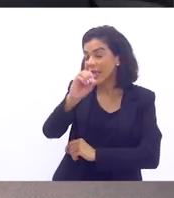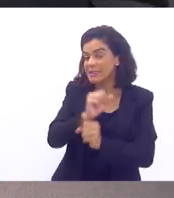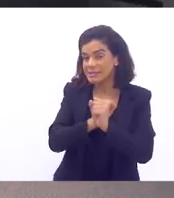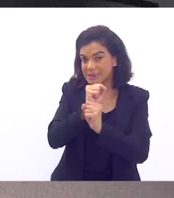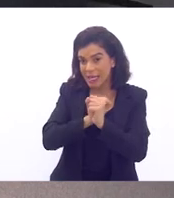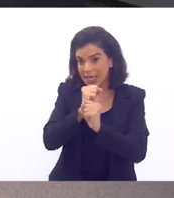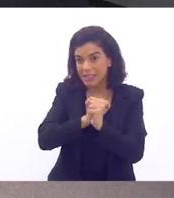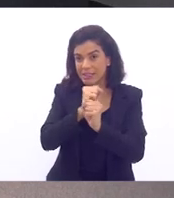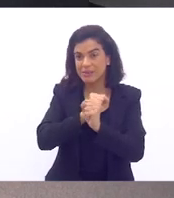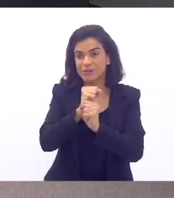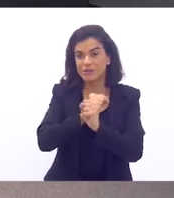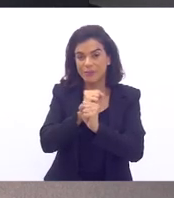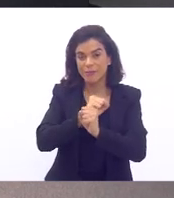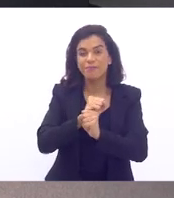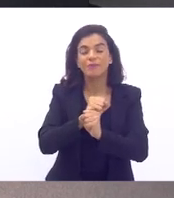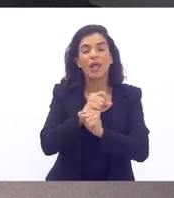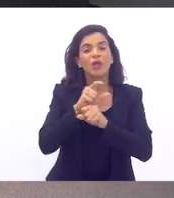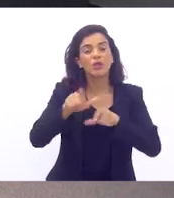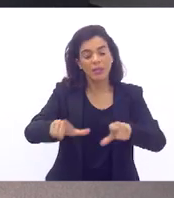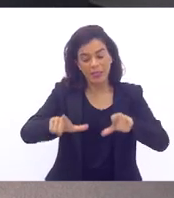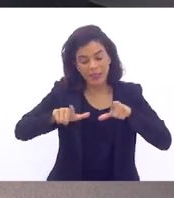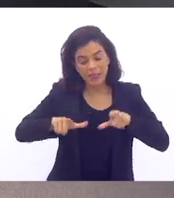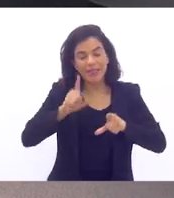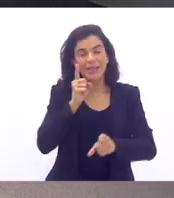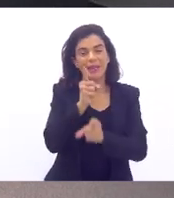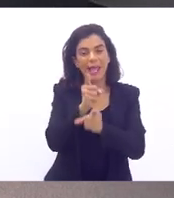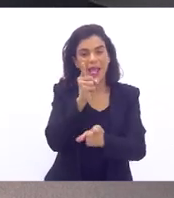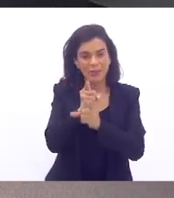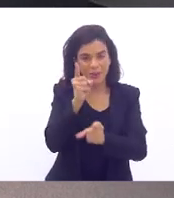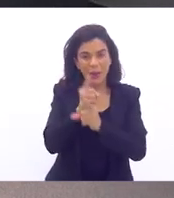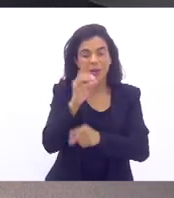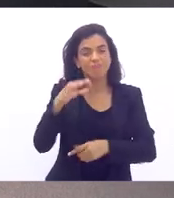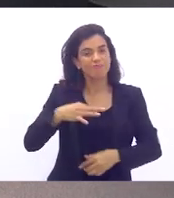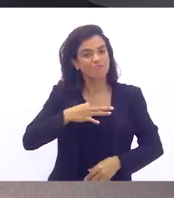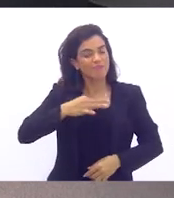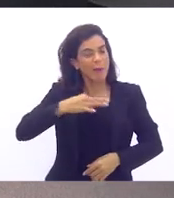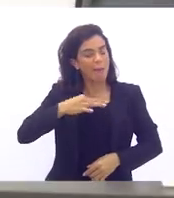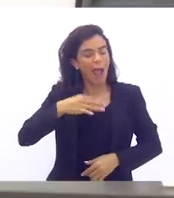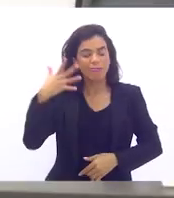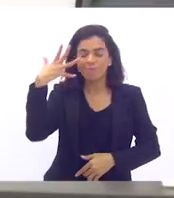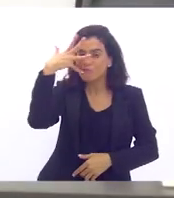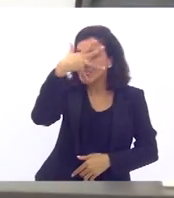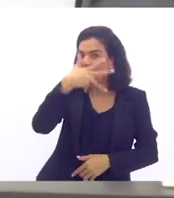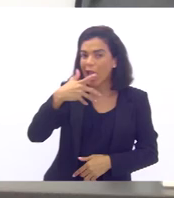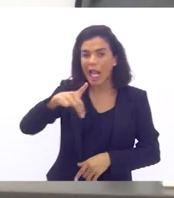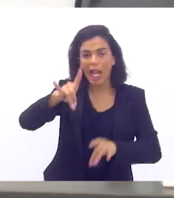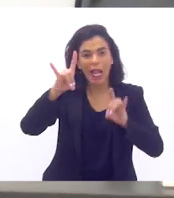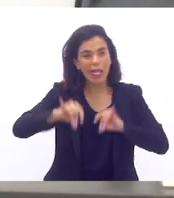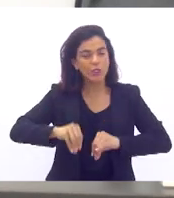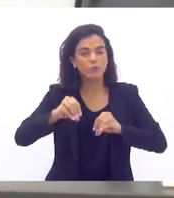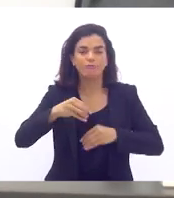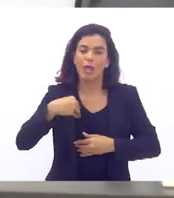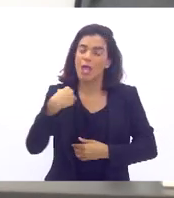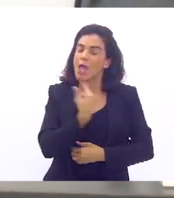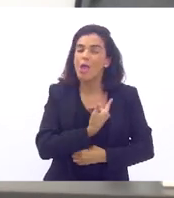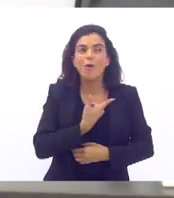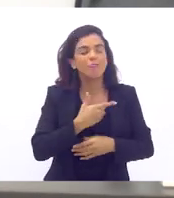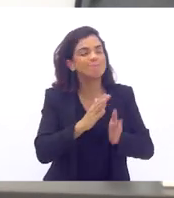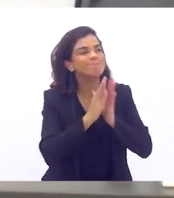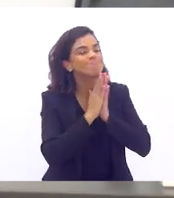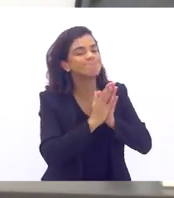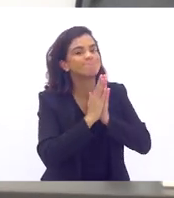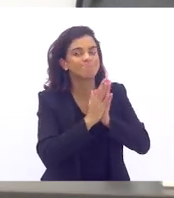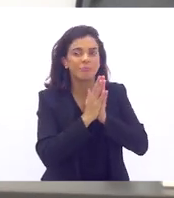ela faz todos os nossos diagnósticos não trabalho voluntário lindíssimo eu devo tudo a ela eu